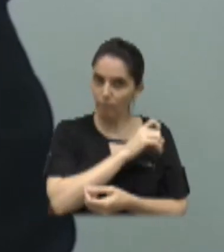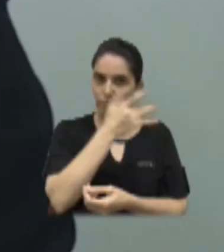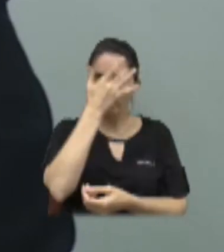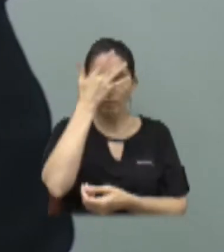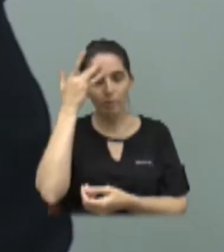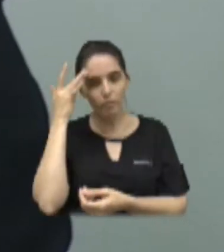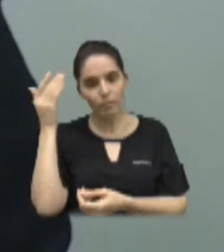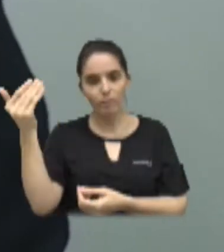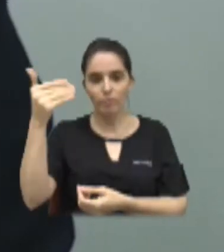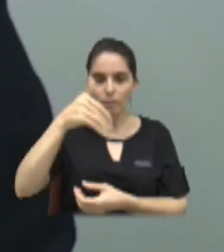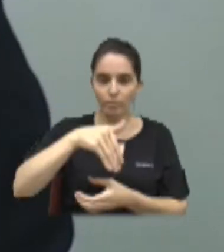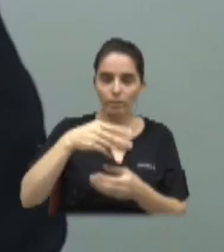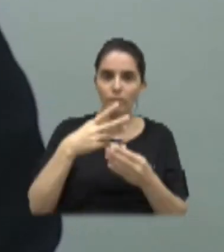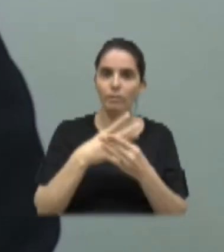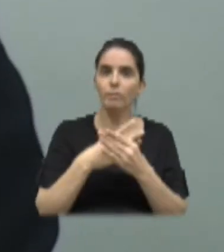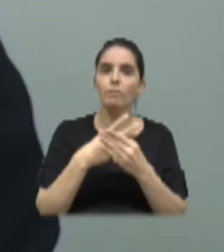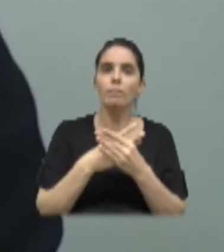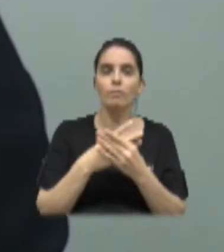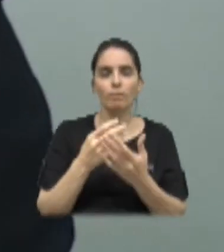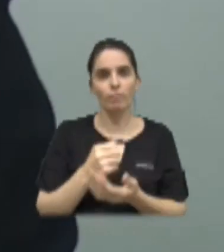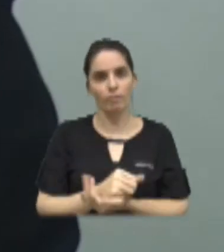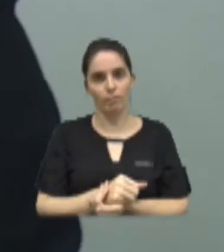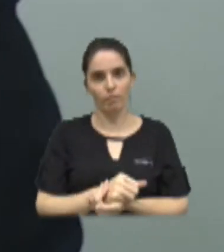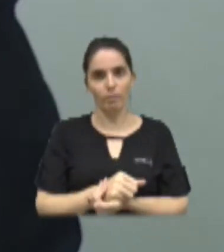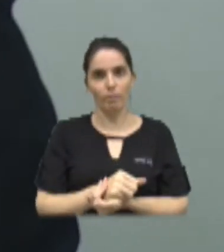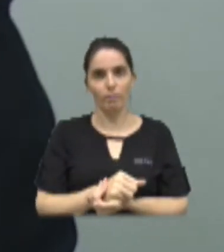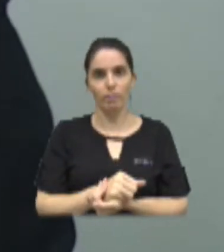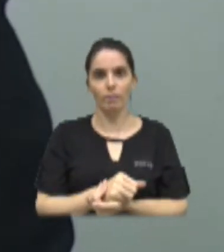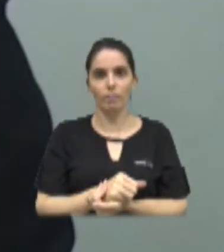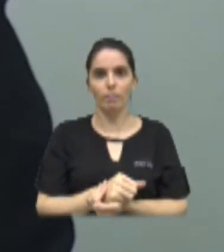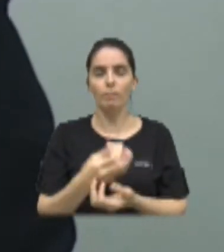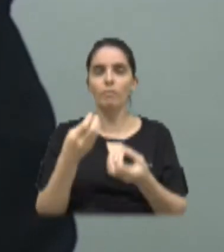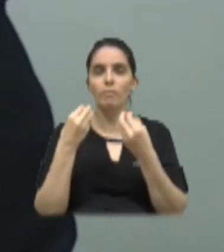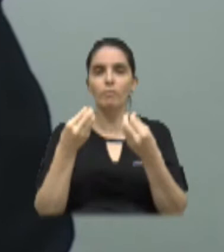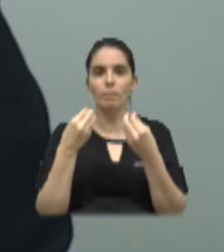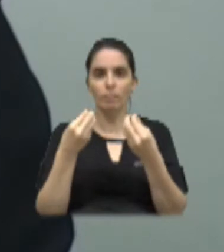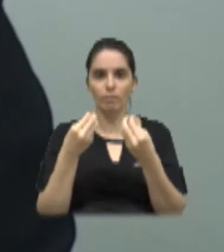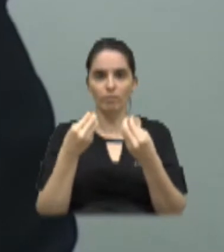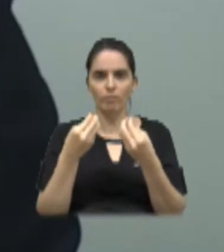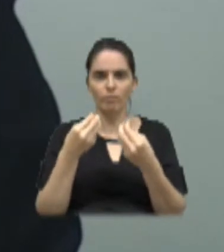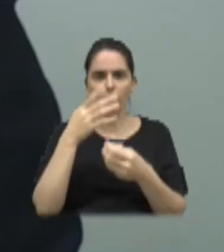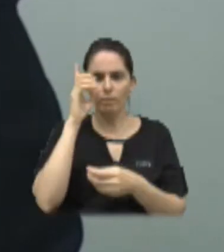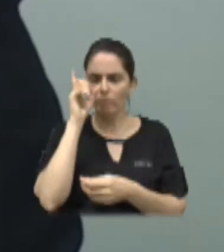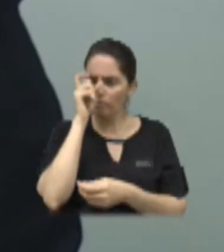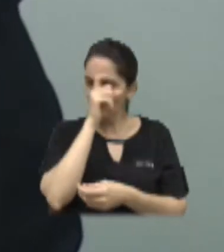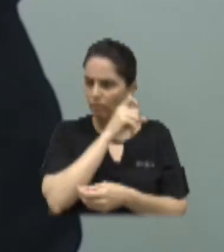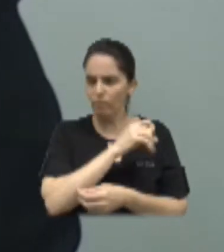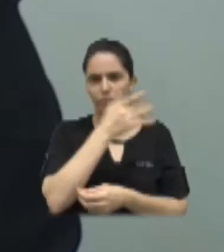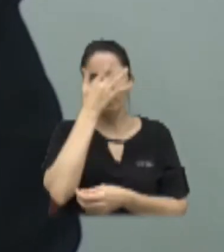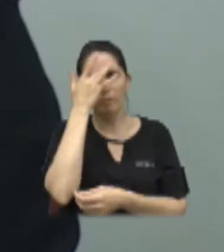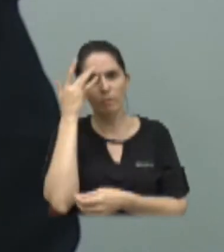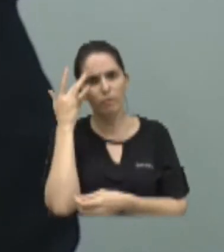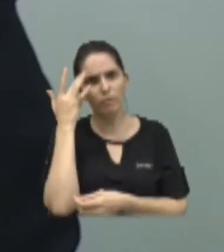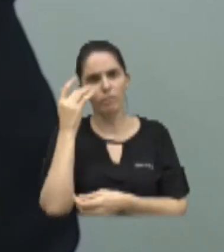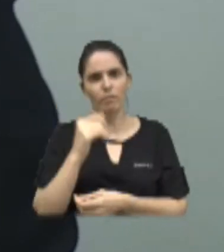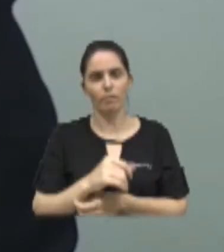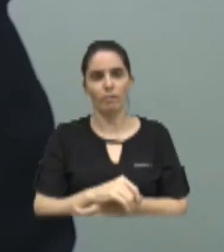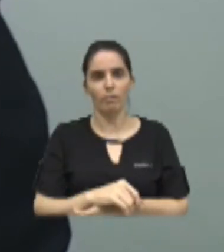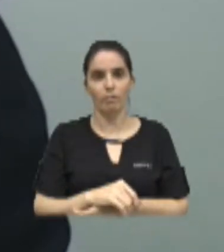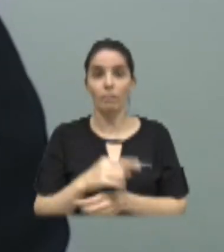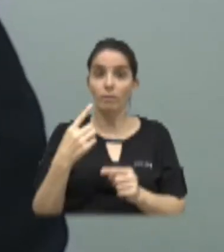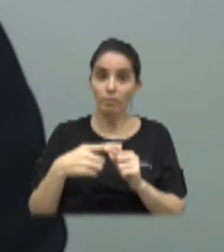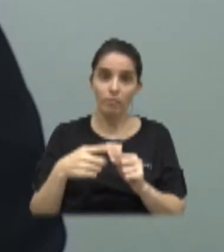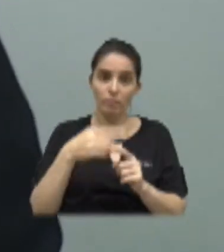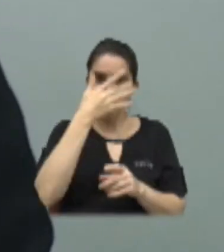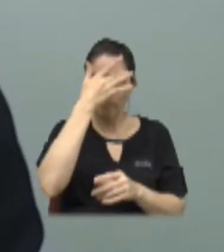Municipal. Como é difícil as pessoas participarem daqui. Então, todas as pessoas, quando vêm